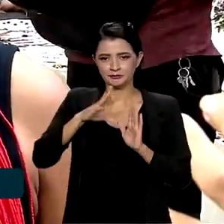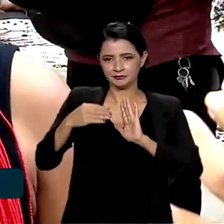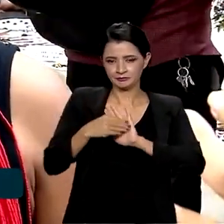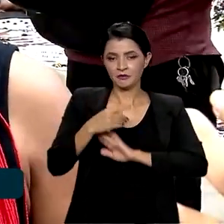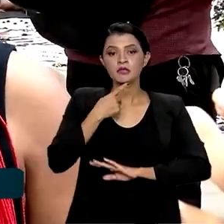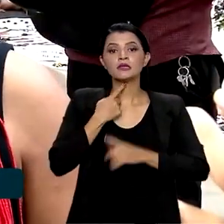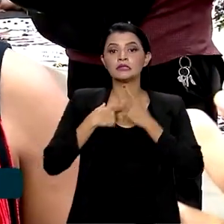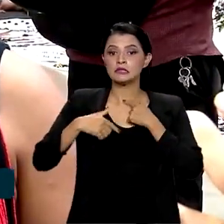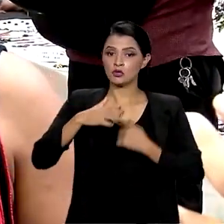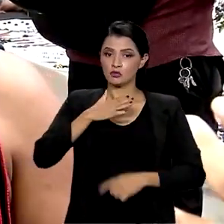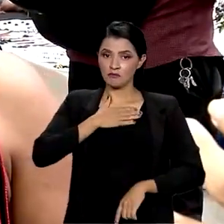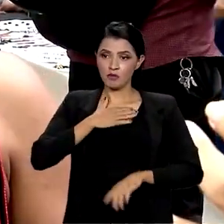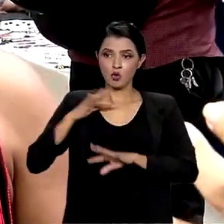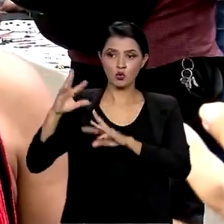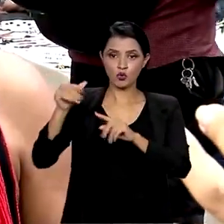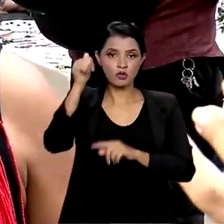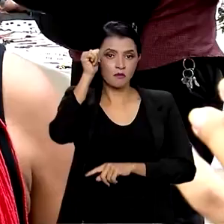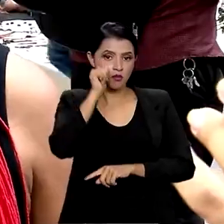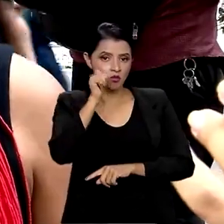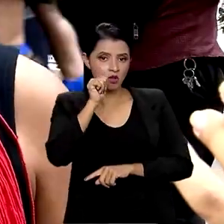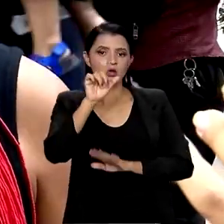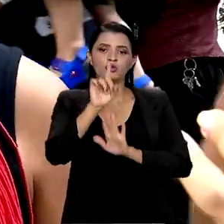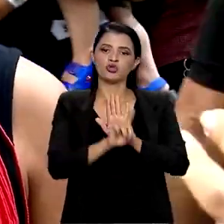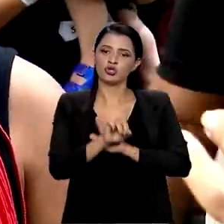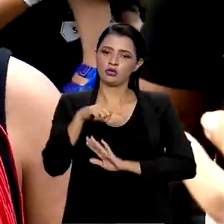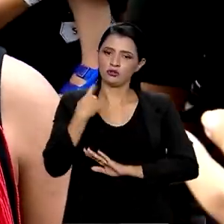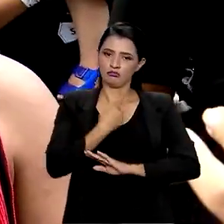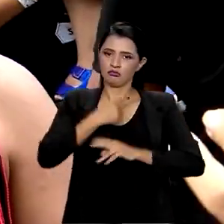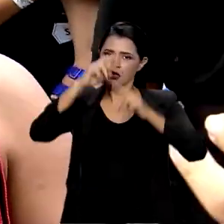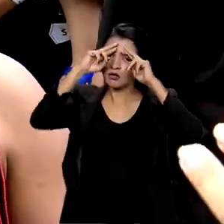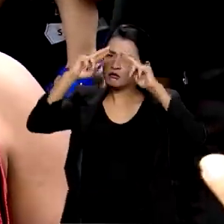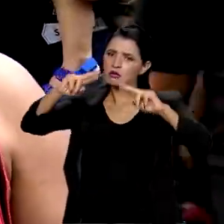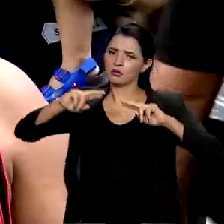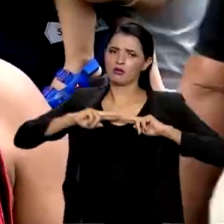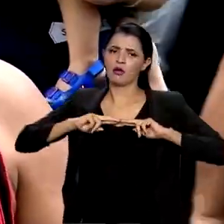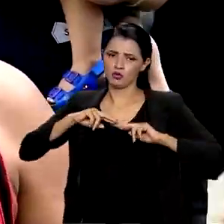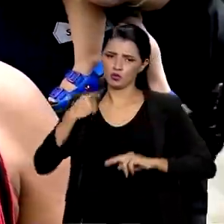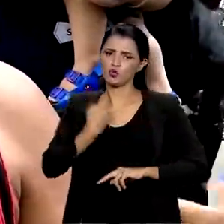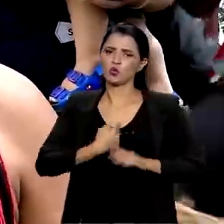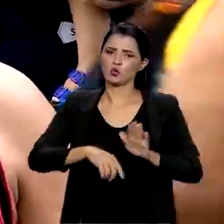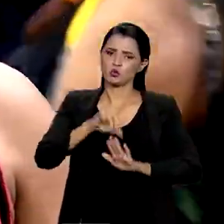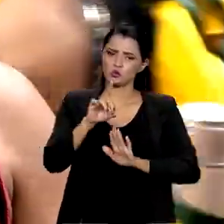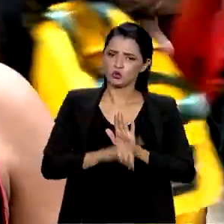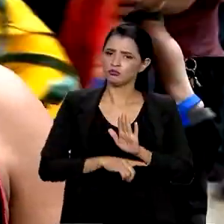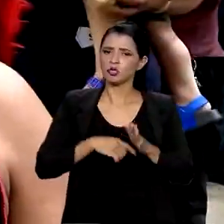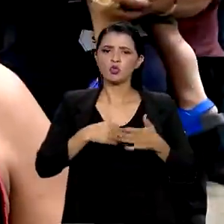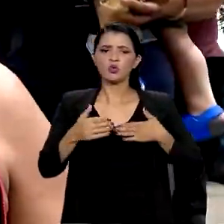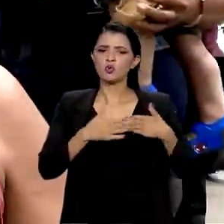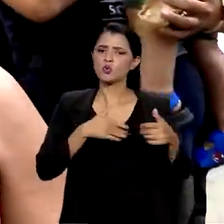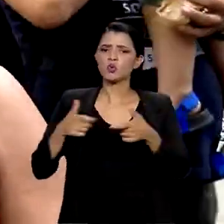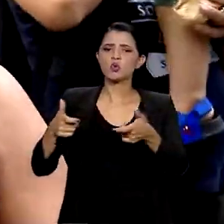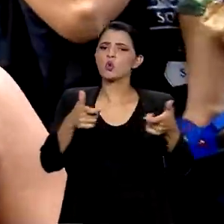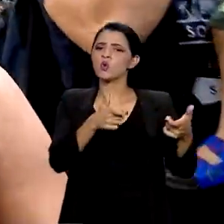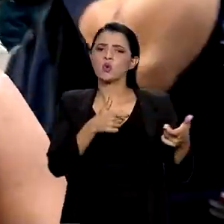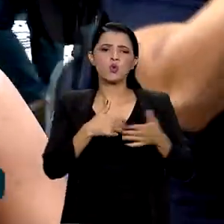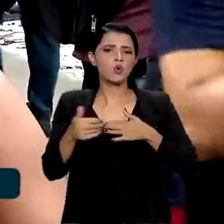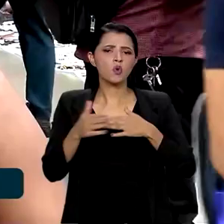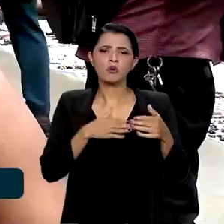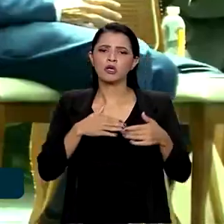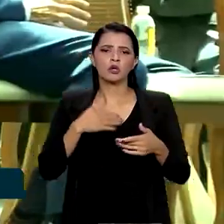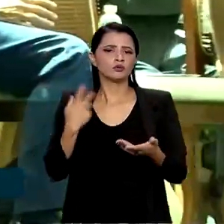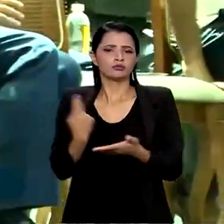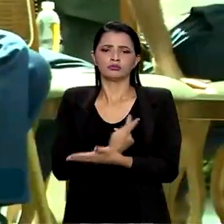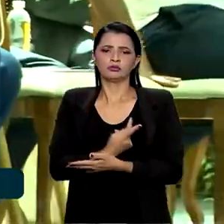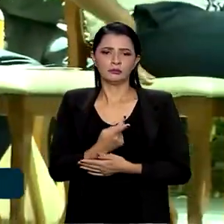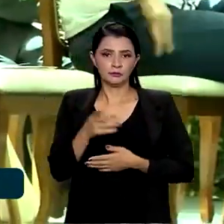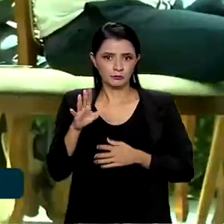só minha, mas a de todas as mulheres, que nosso direito ele seja respeitado, né, em qualquer parte, em qualquer situação.